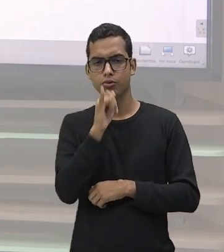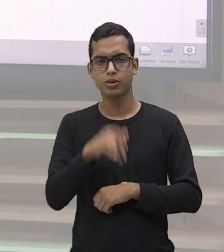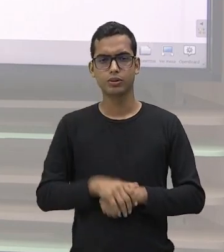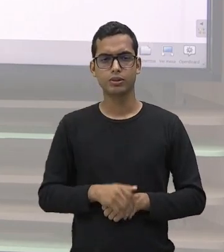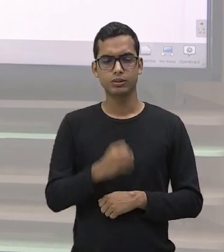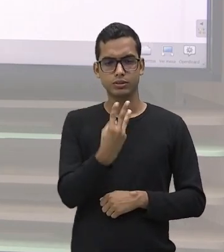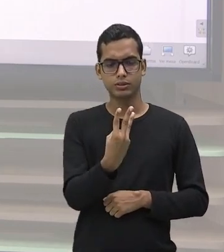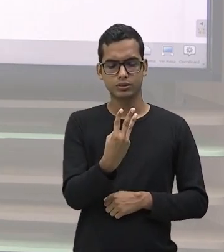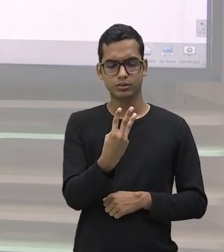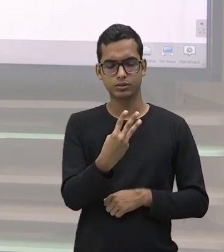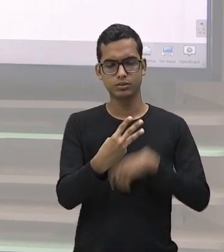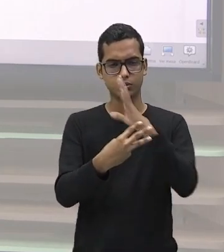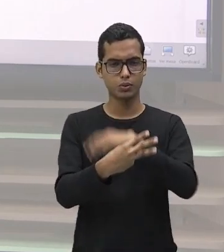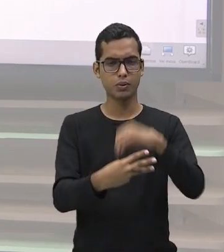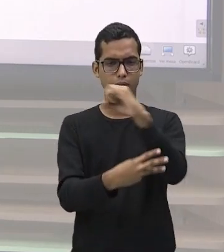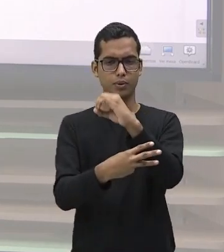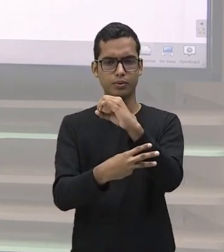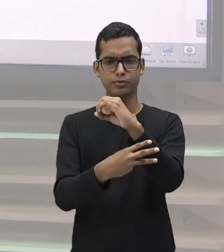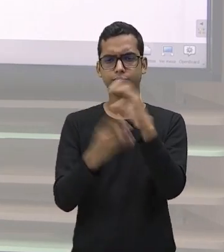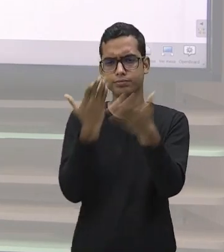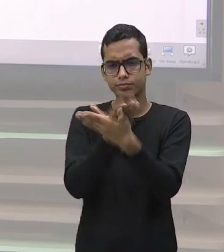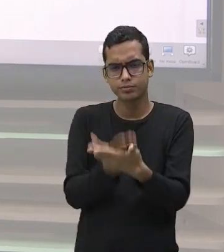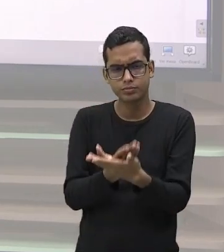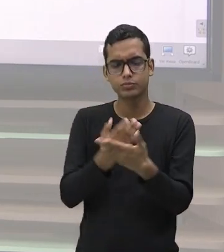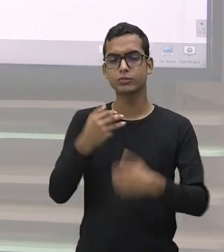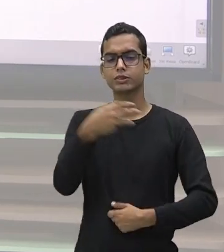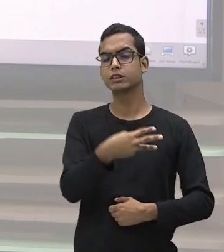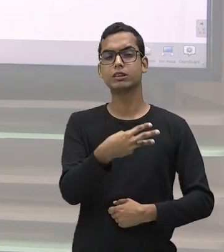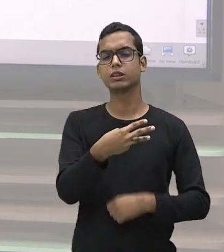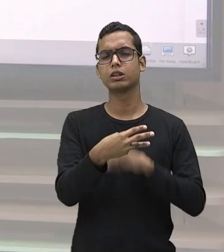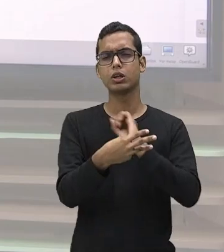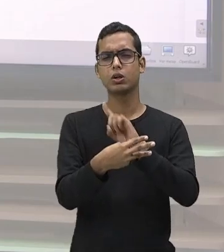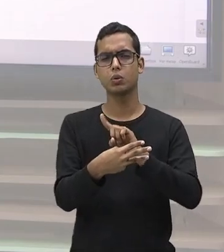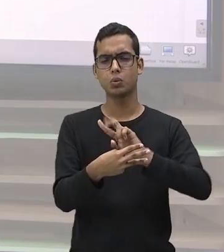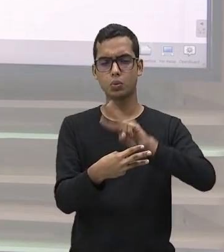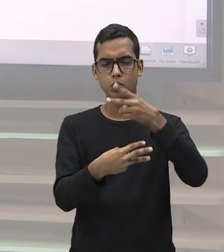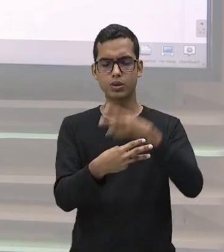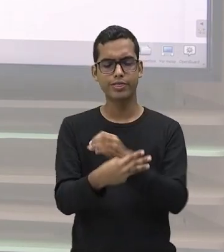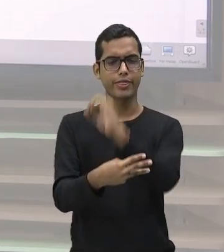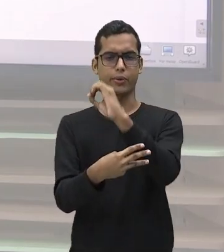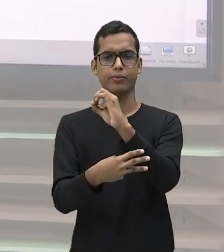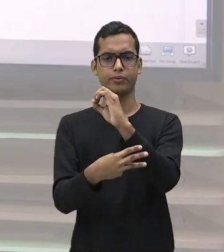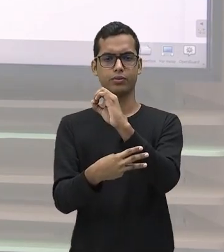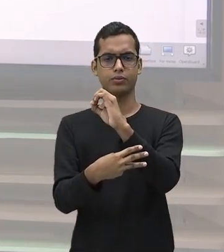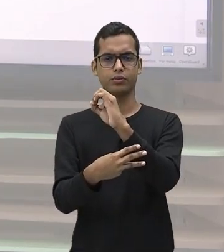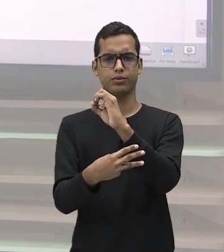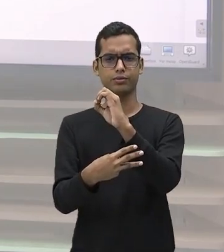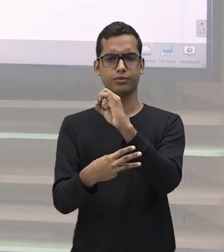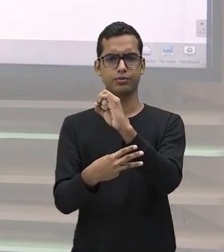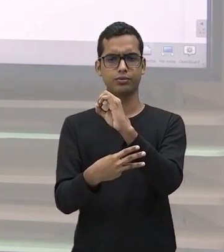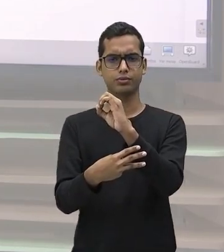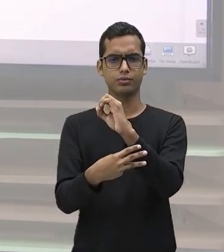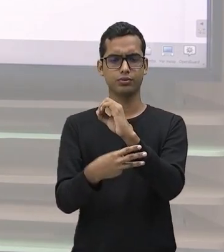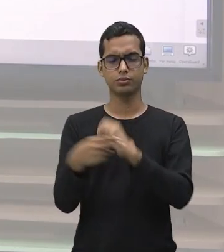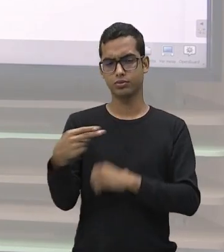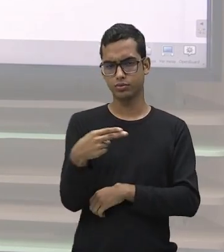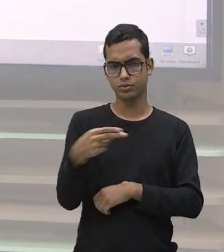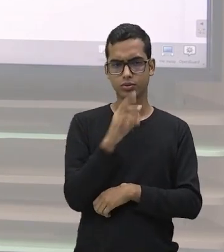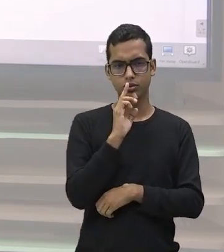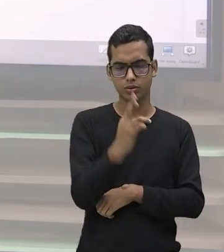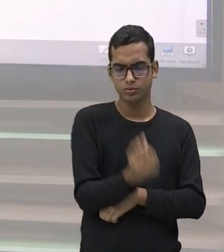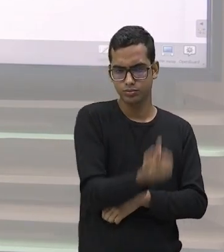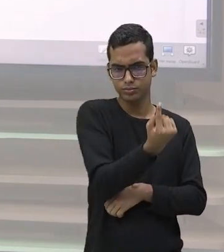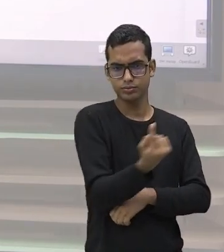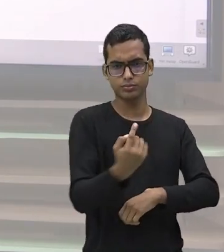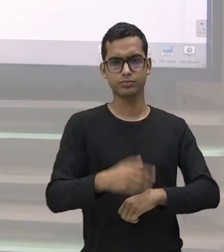a 0, nós vimos agora há pouco. Né? O que vale, então? 3 com expoente 0 é o